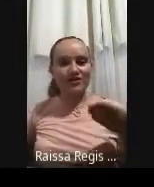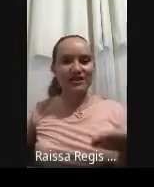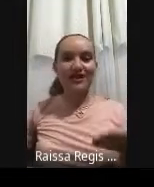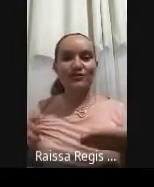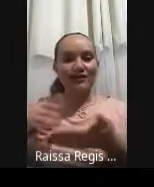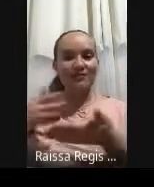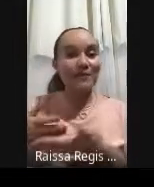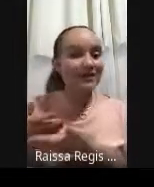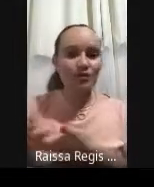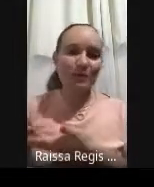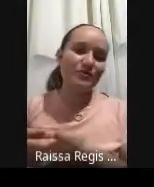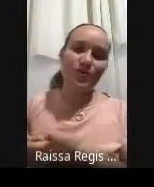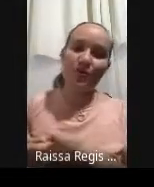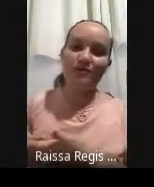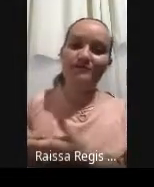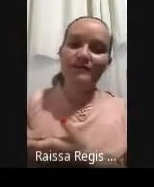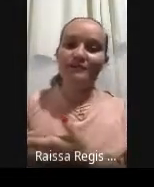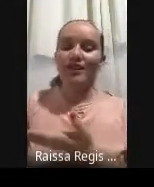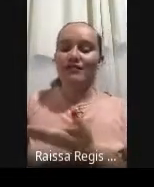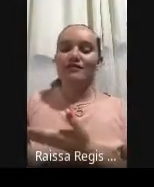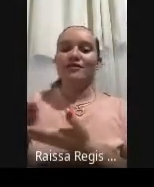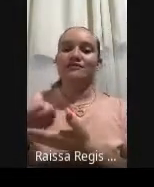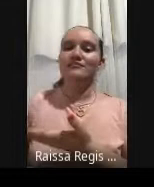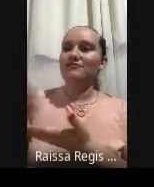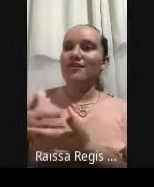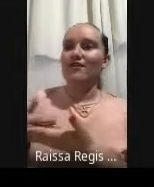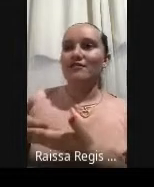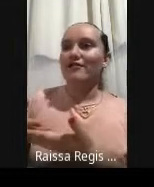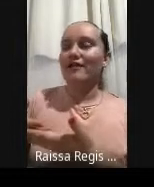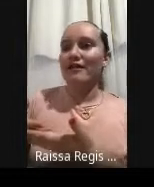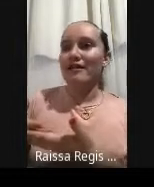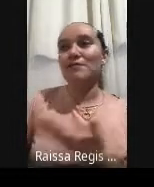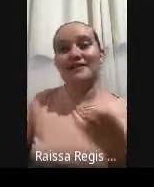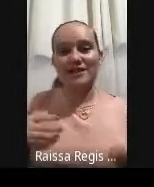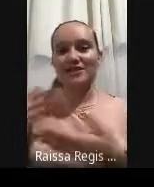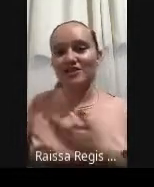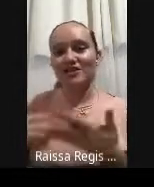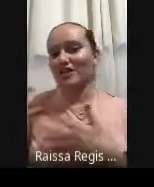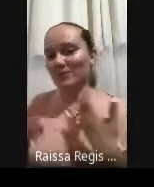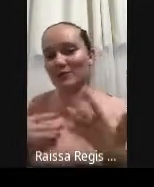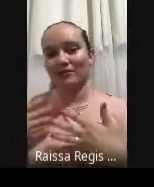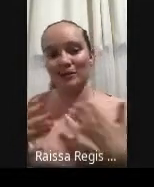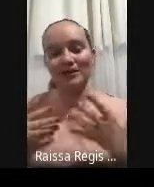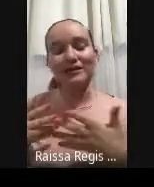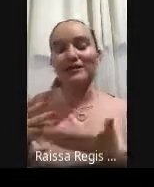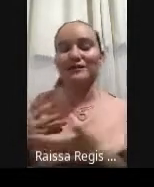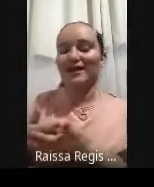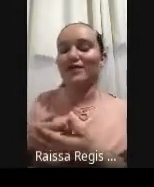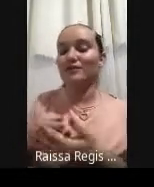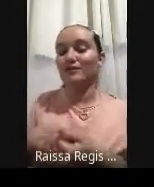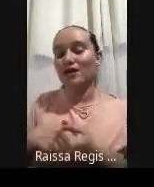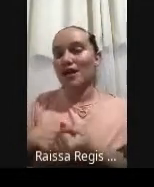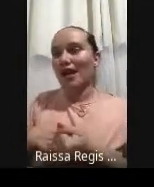papel registrado, né, independe de uma pessoa. Então, preserva a identidade daquela pessoa que está interpretando